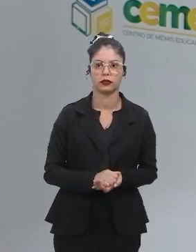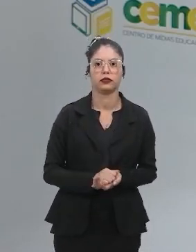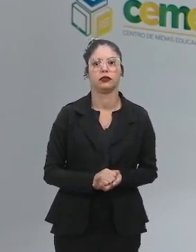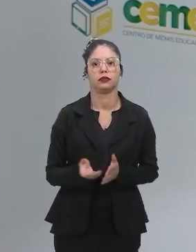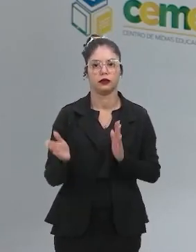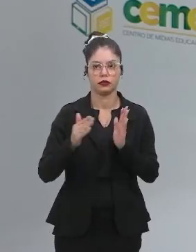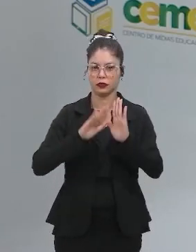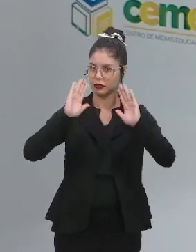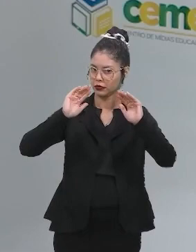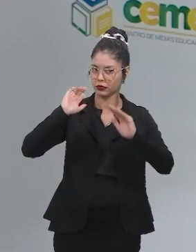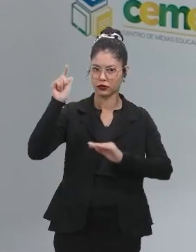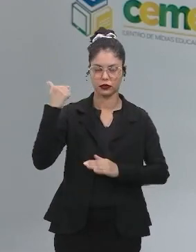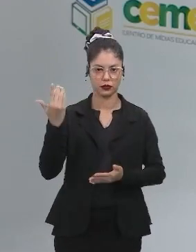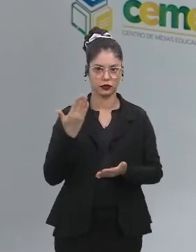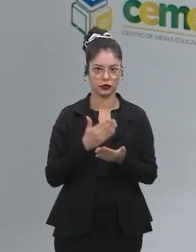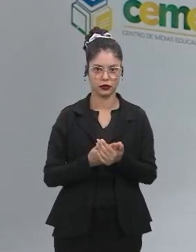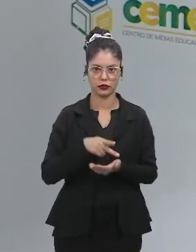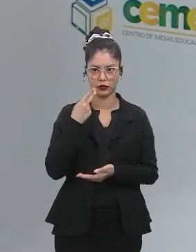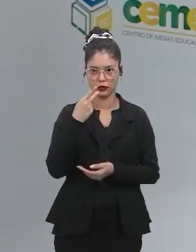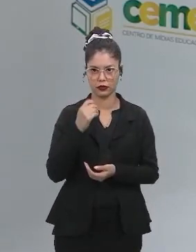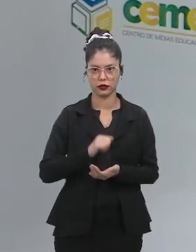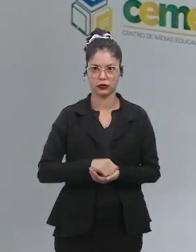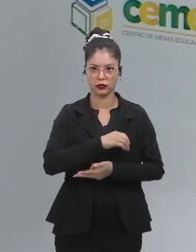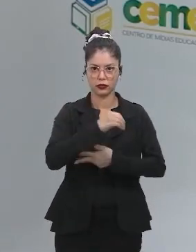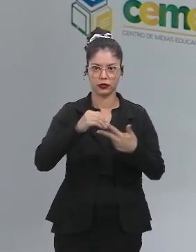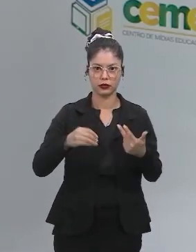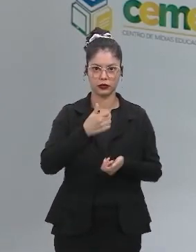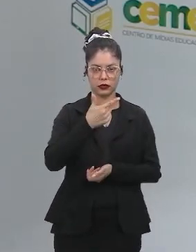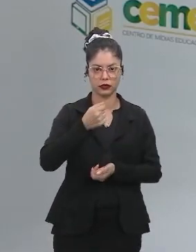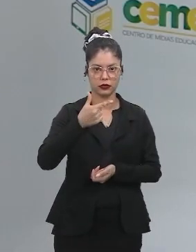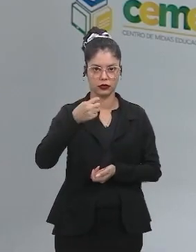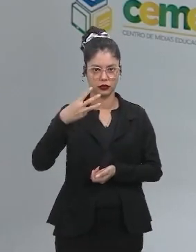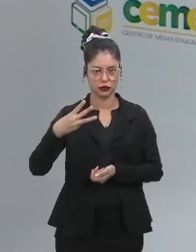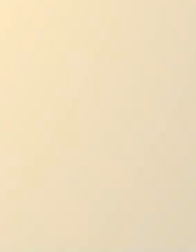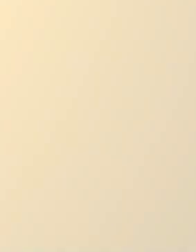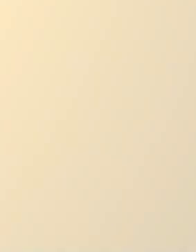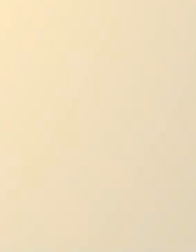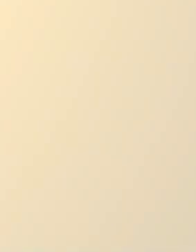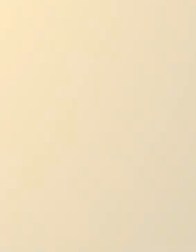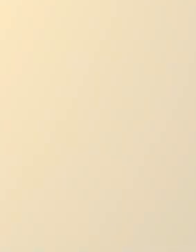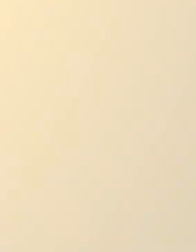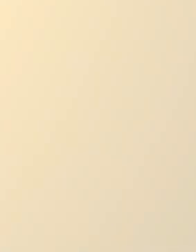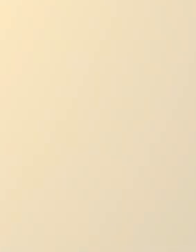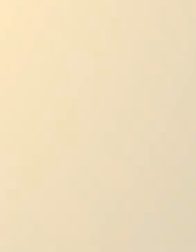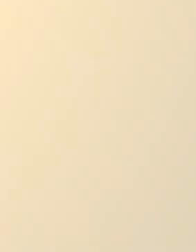e até mais uma questão comentada do Enem 2023.